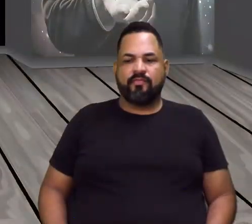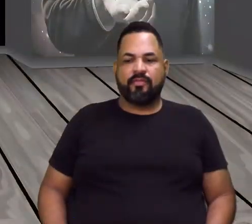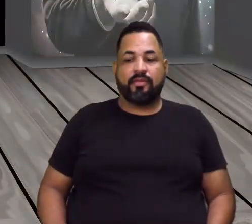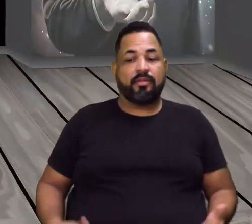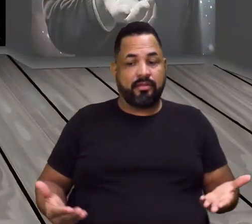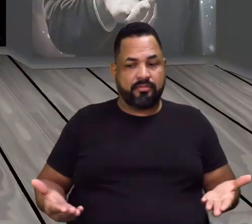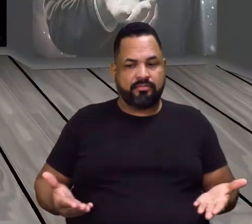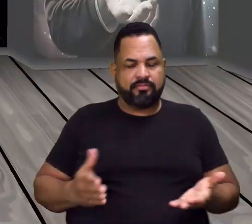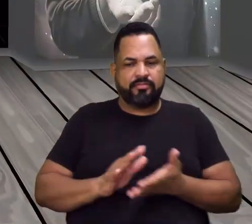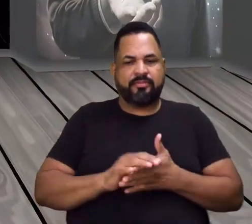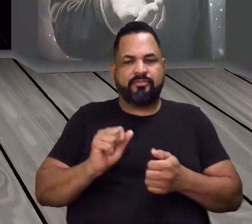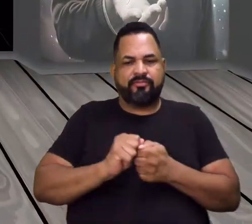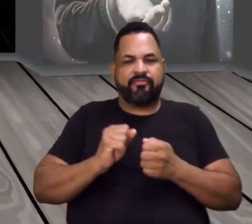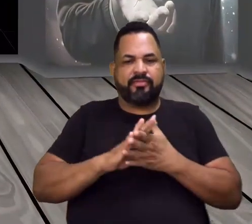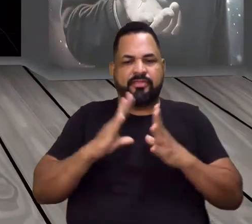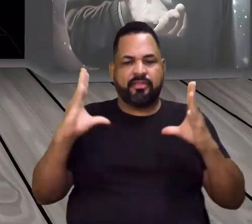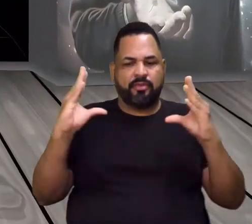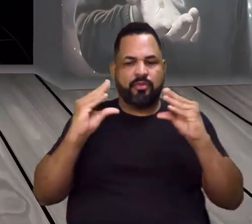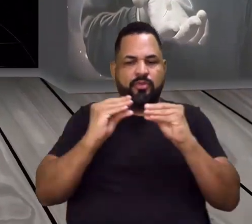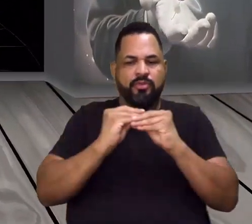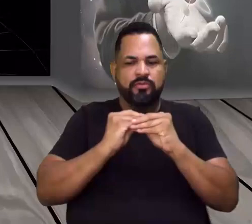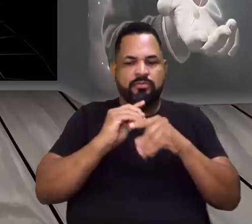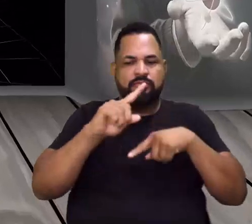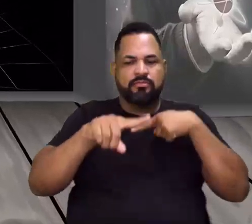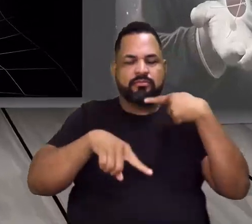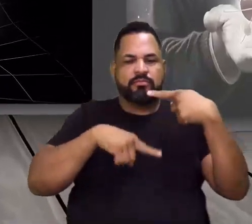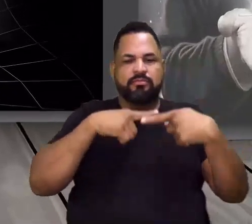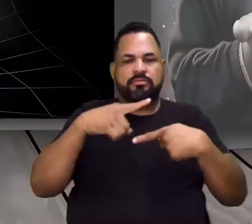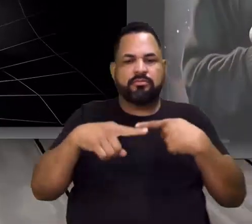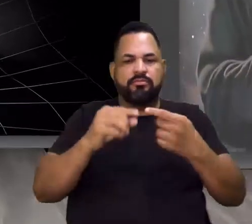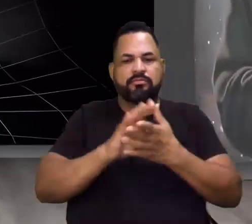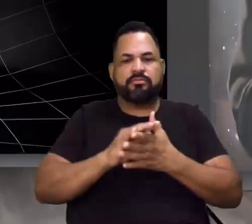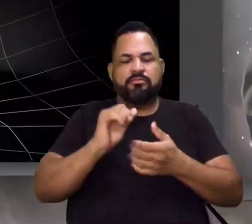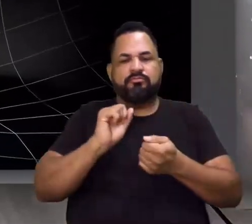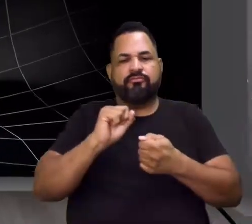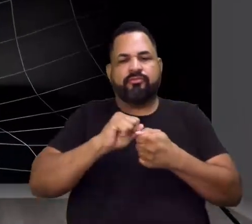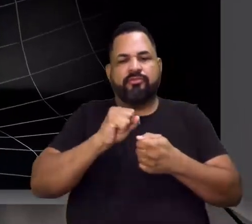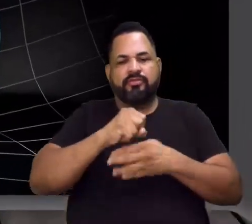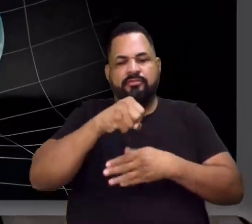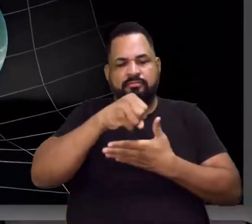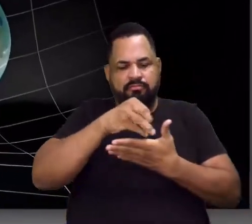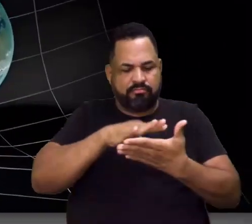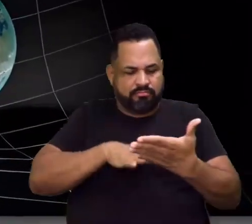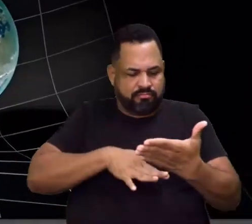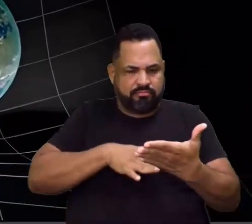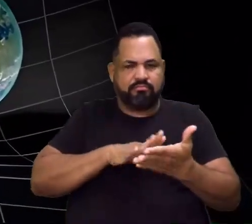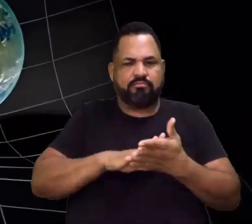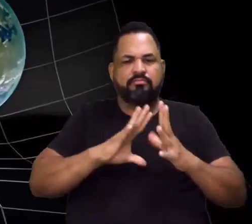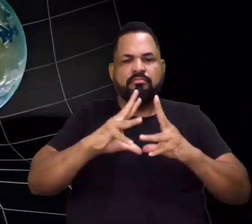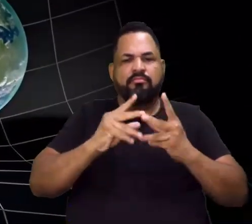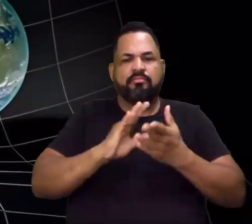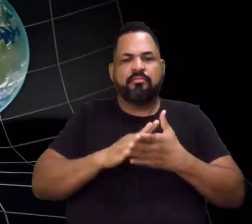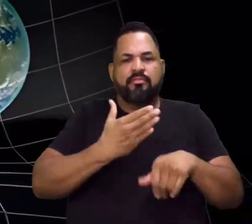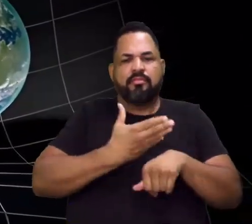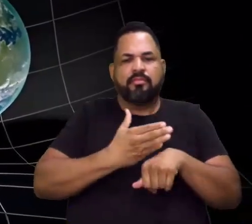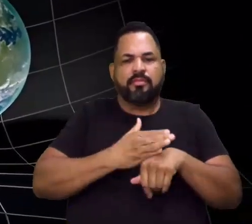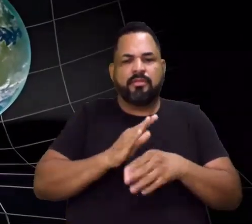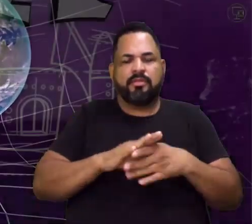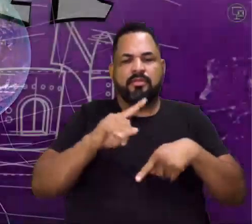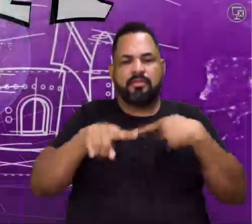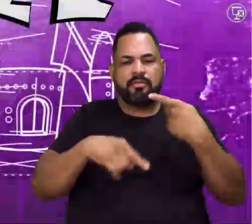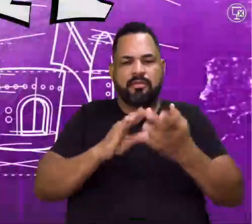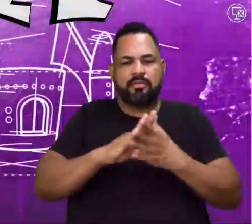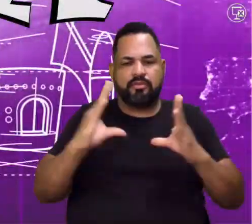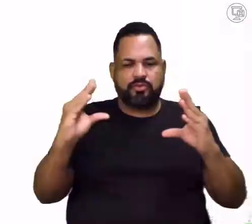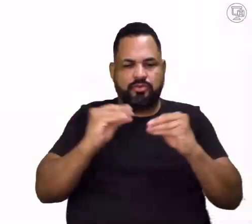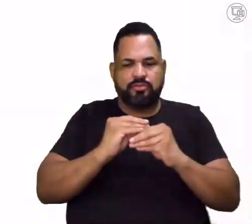Então pessoal vamos fazer aquele resumo né que depois do resumo vocês vão lá vão fazer as atividades de vocês beleza vamos lá então